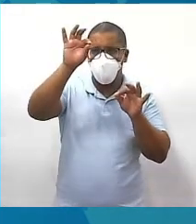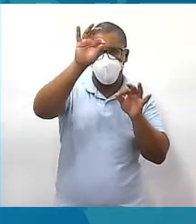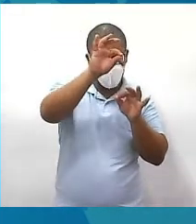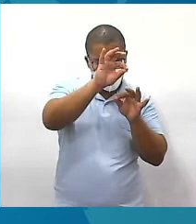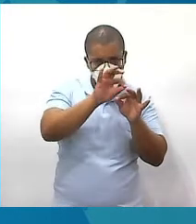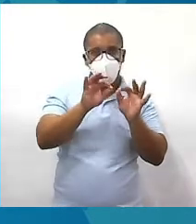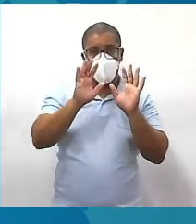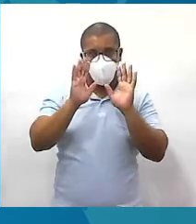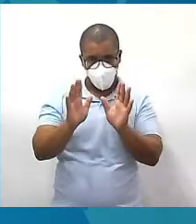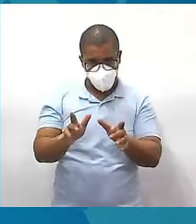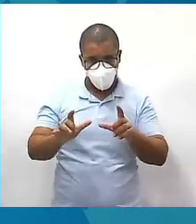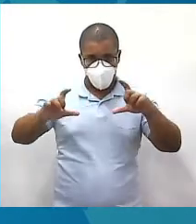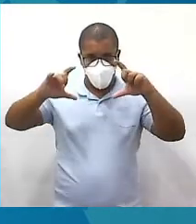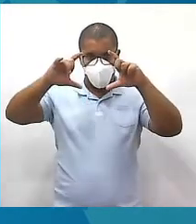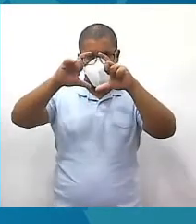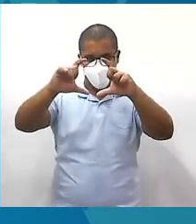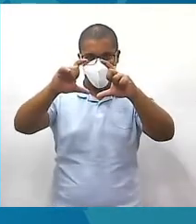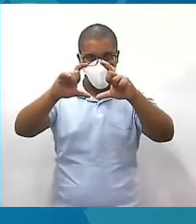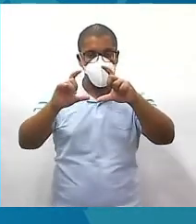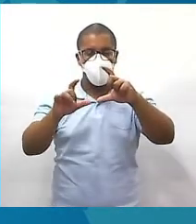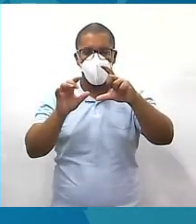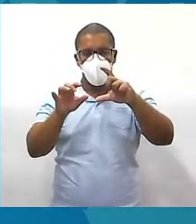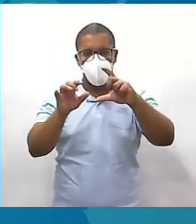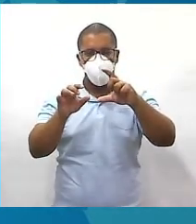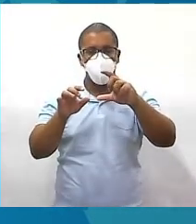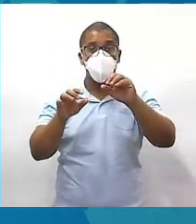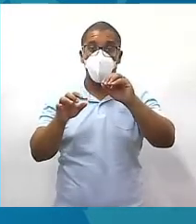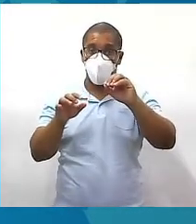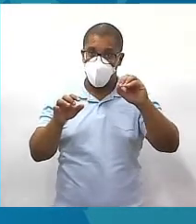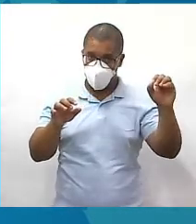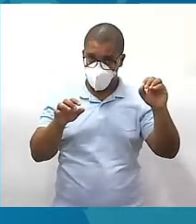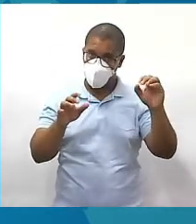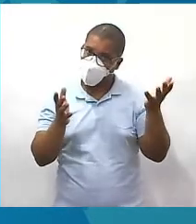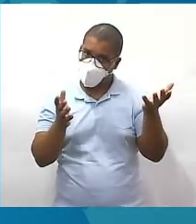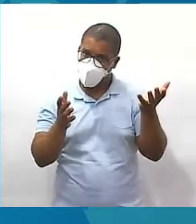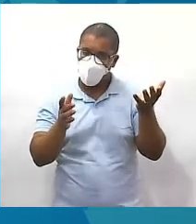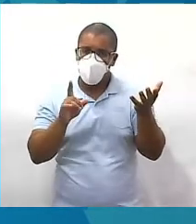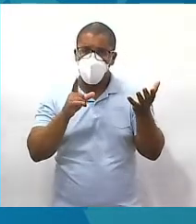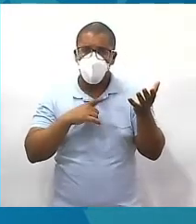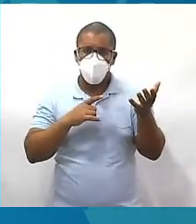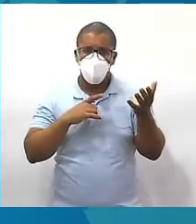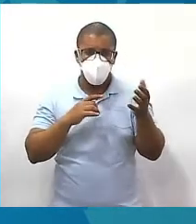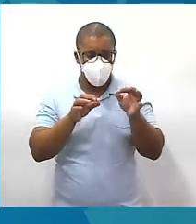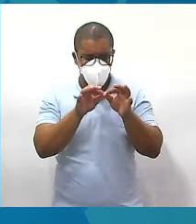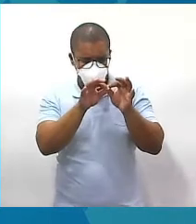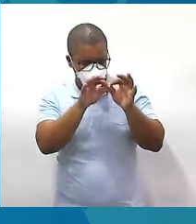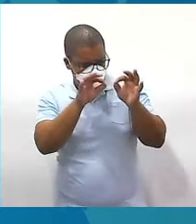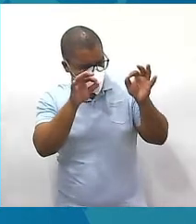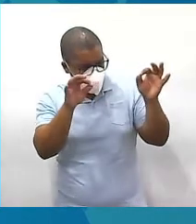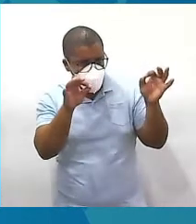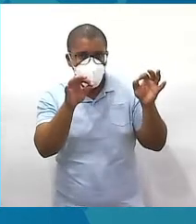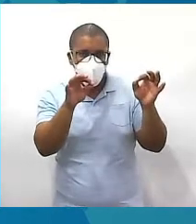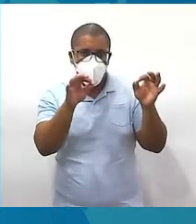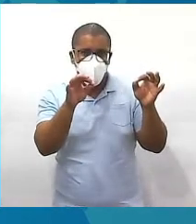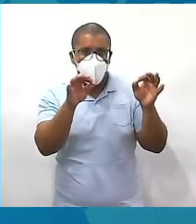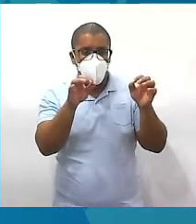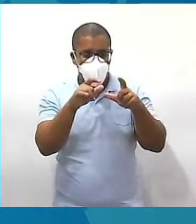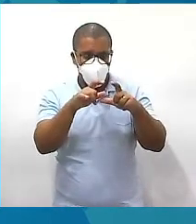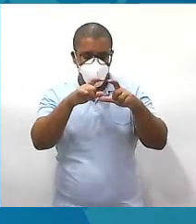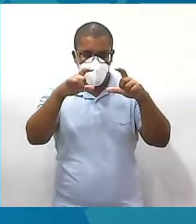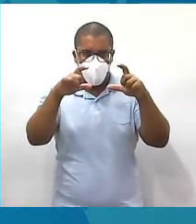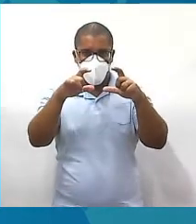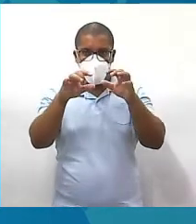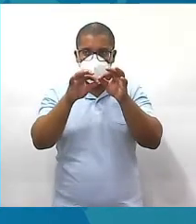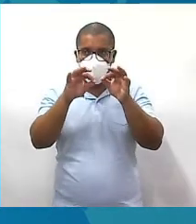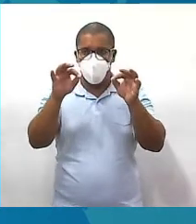geométrico do lugar mais a oeste da ilha, né? Que os raios cada vez maiores vão se ampliando. Por que a gente pegou